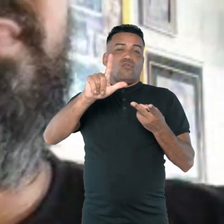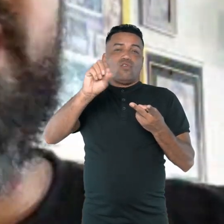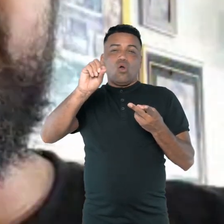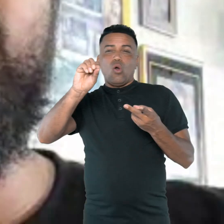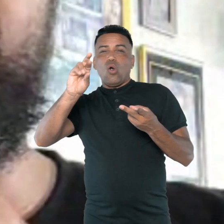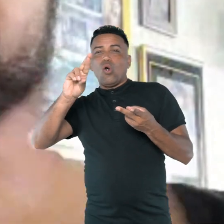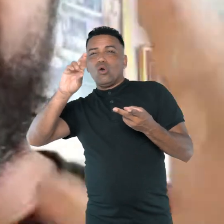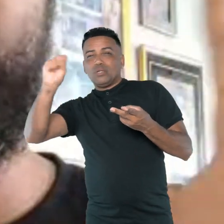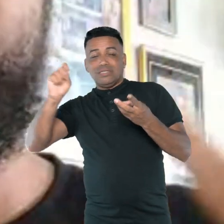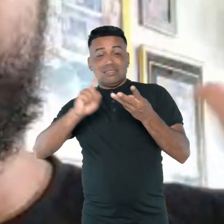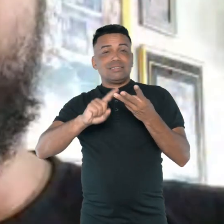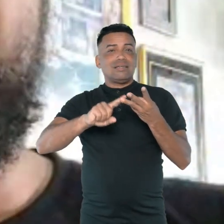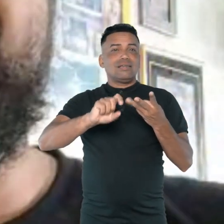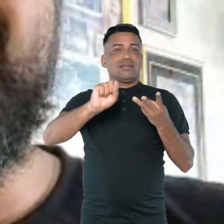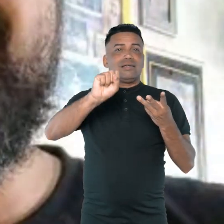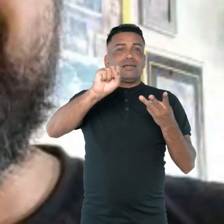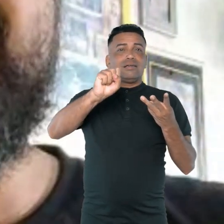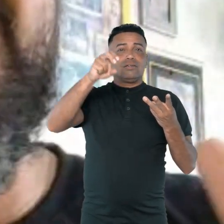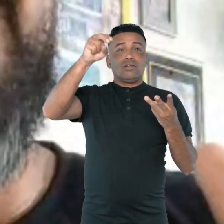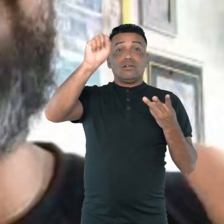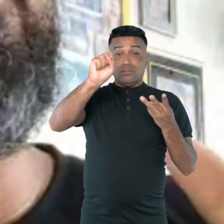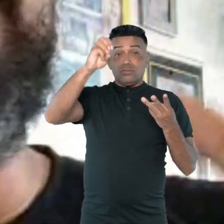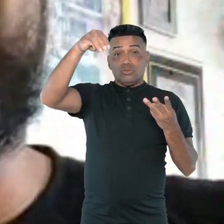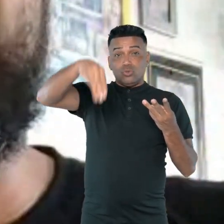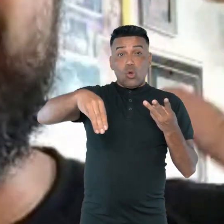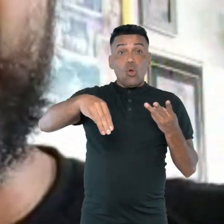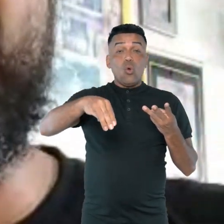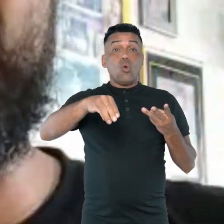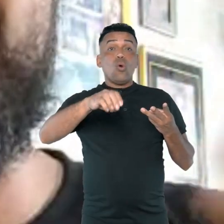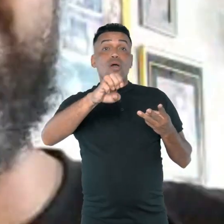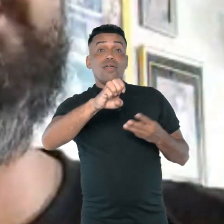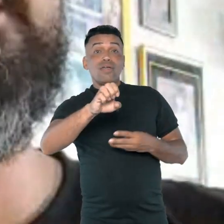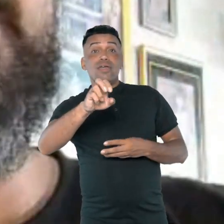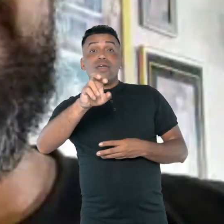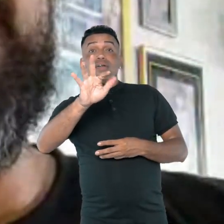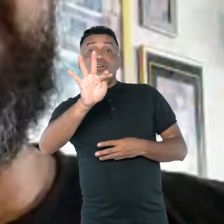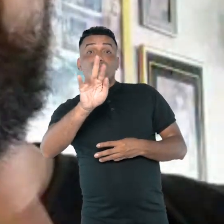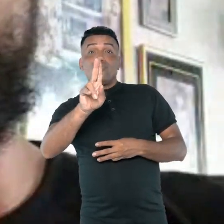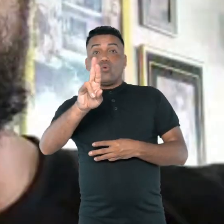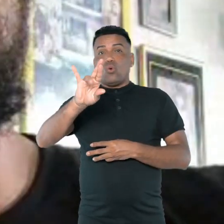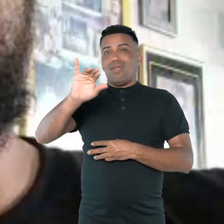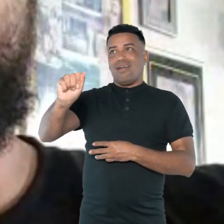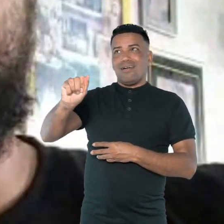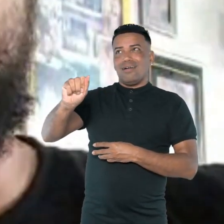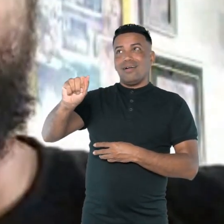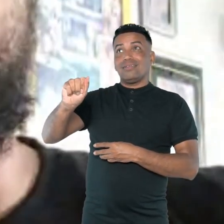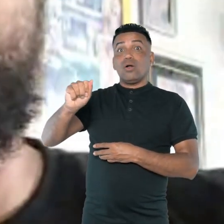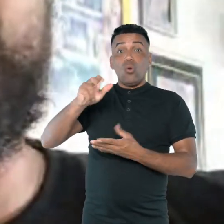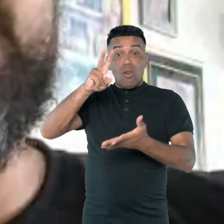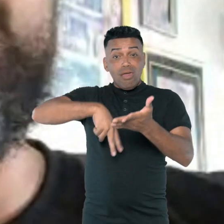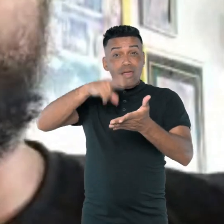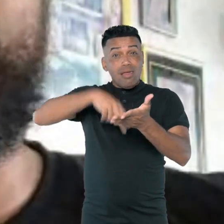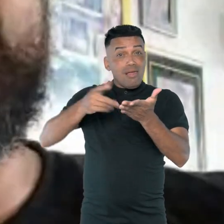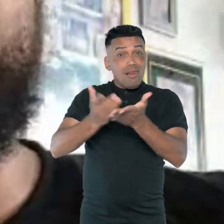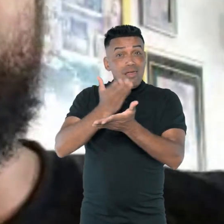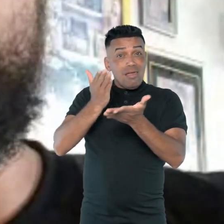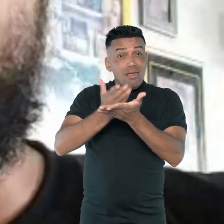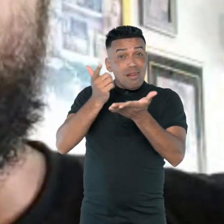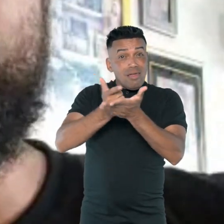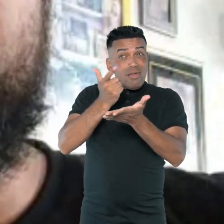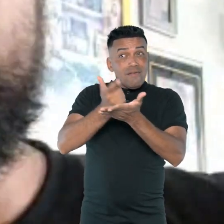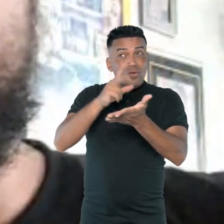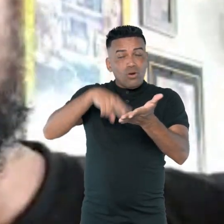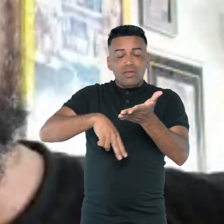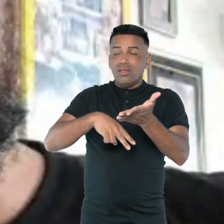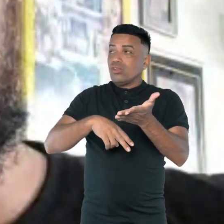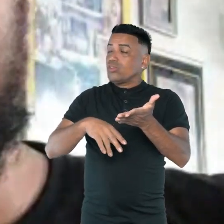Fúria, eu fiquei assim extasiado, imaginando mil e uma coisas. E aí, sempre quando eu leio um livro desse, eu fico pensando, gente,